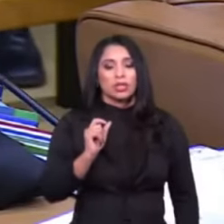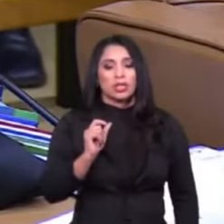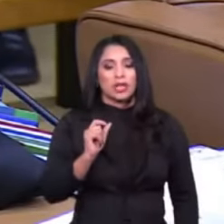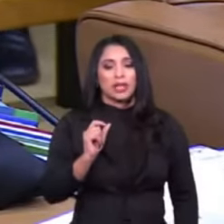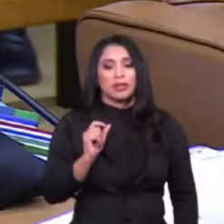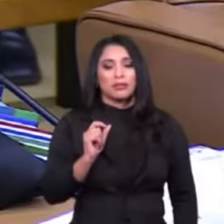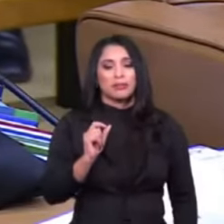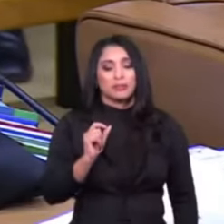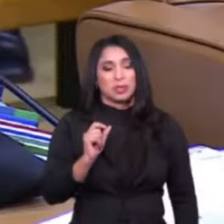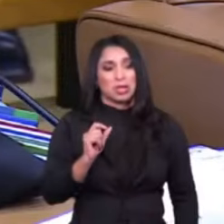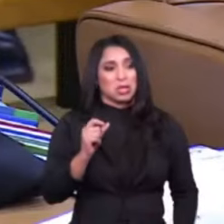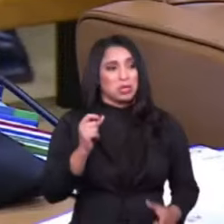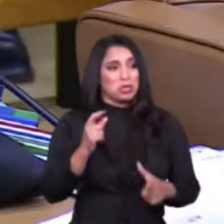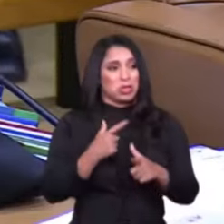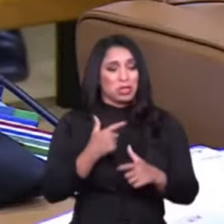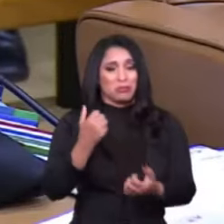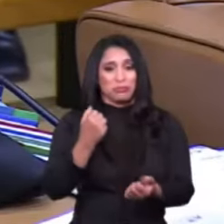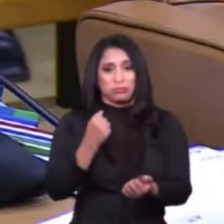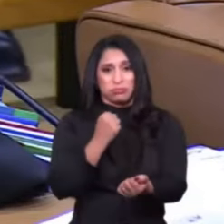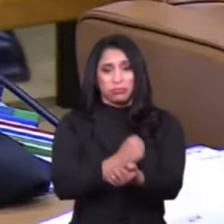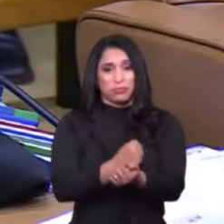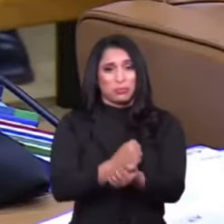toxicidade aguda por drogas.